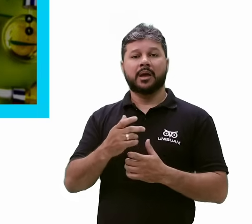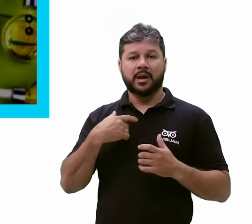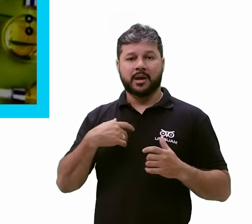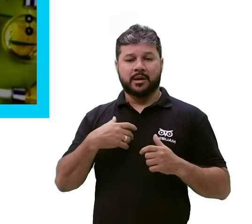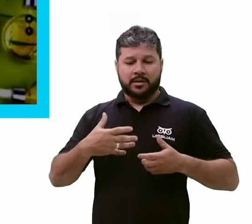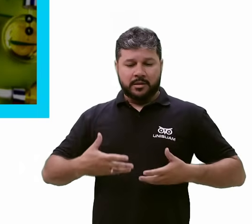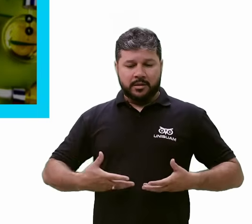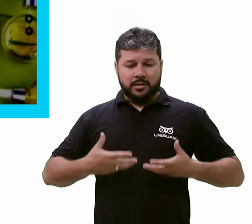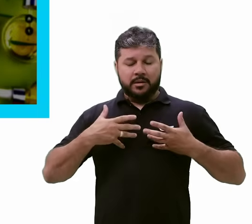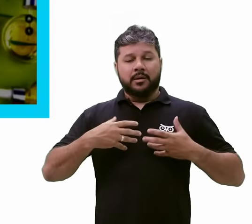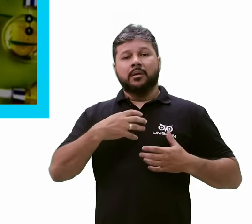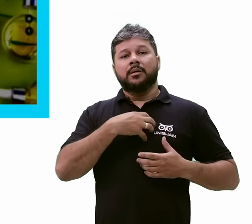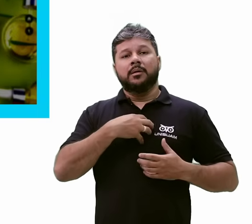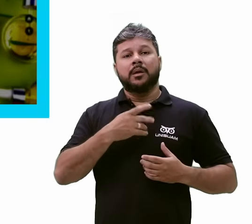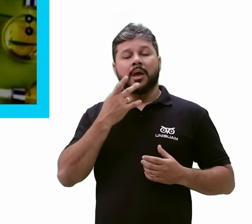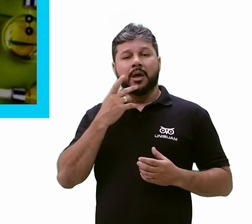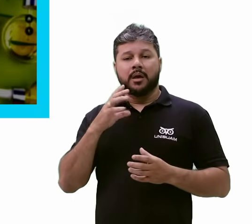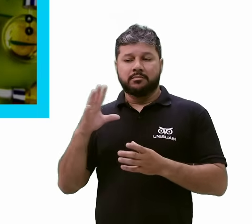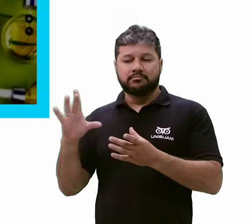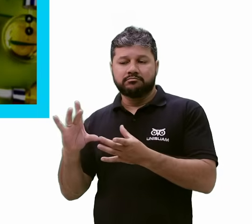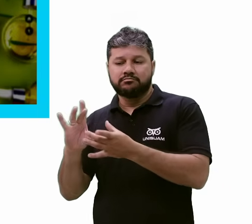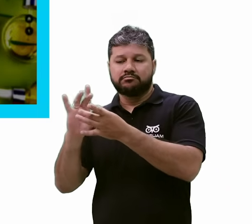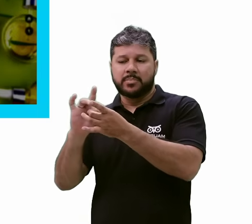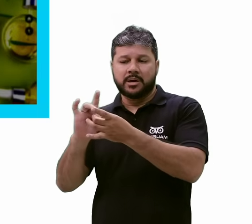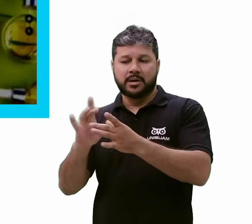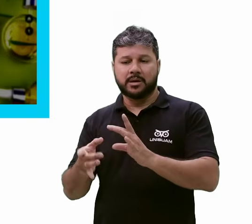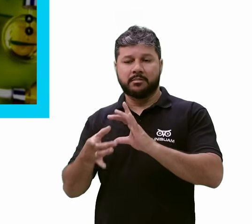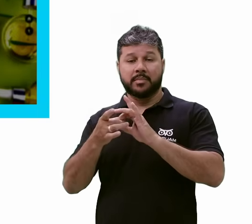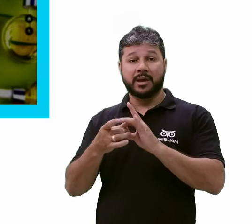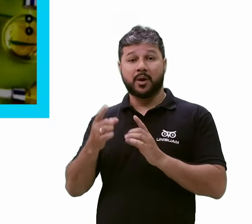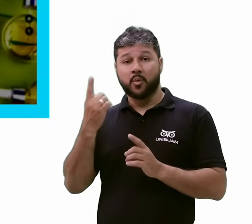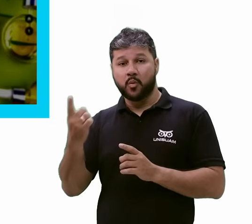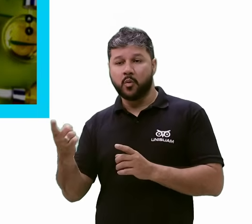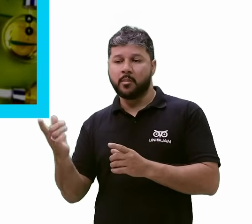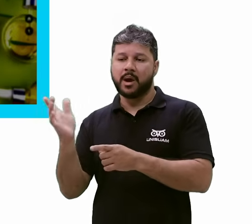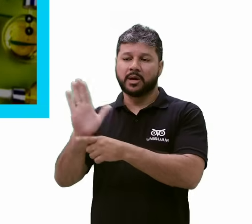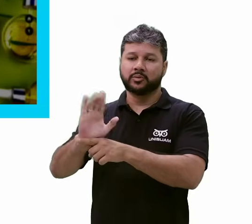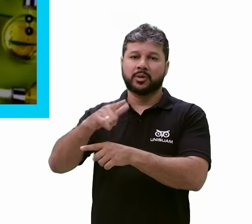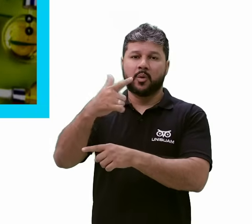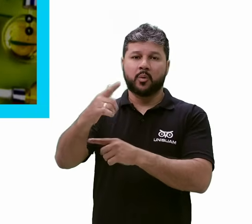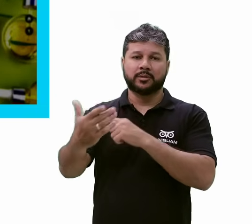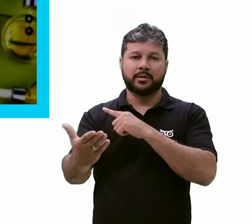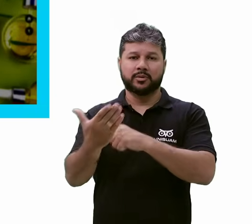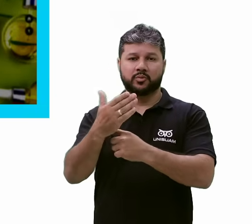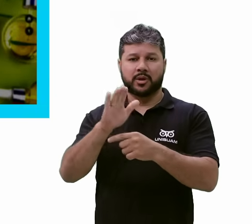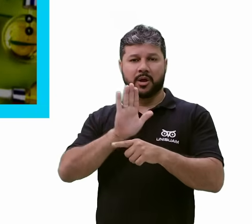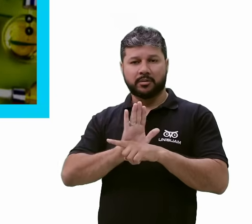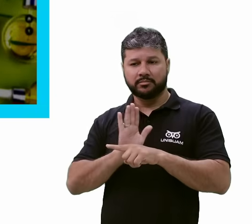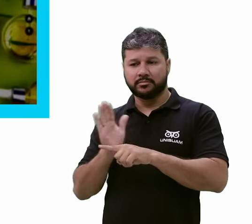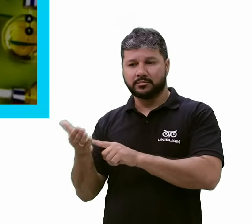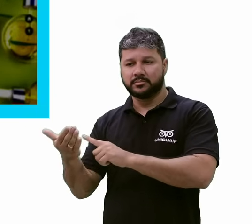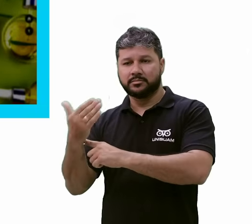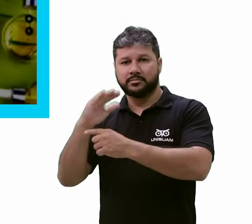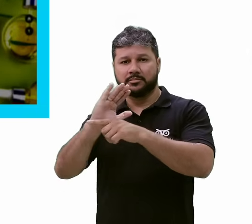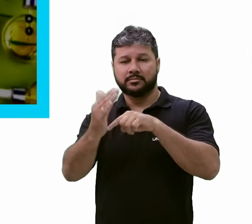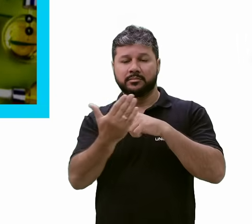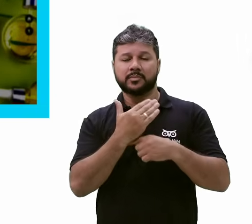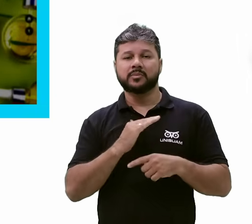chamado de efeito entoragem, que é o efeito comitiva, onde uma substância química ajuda a outra na sua